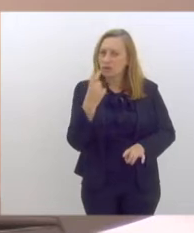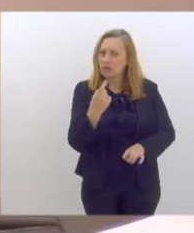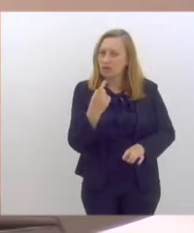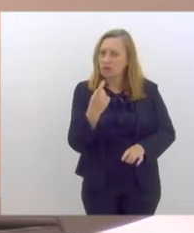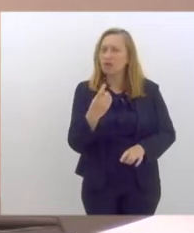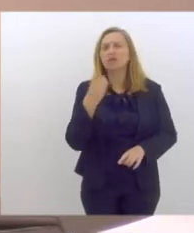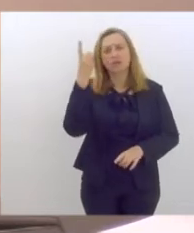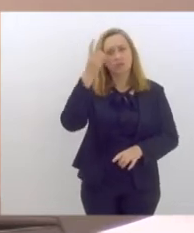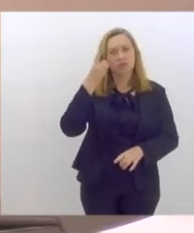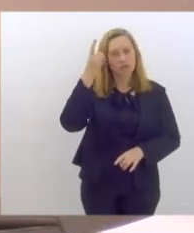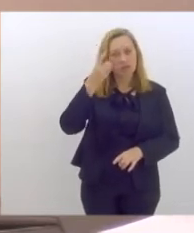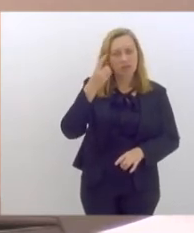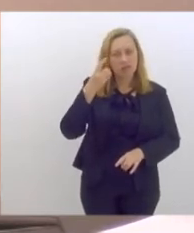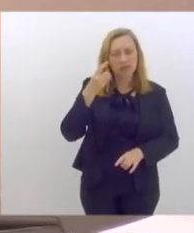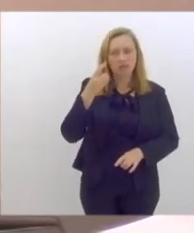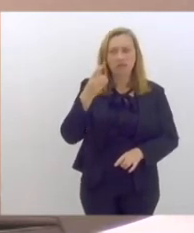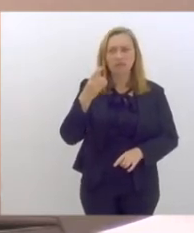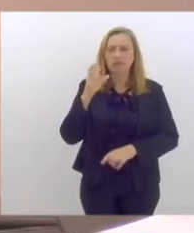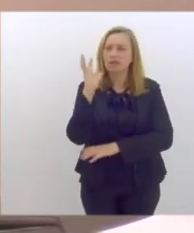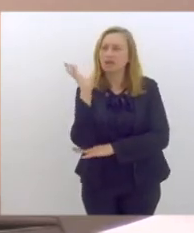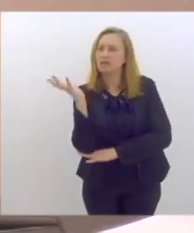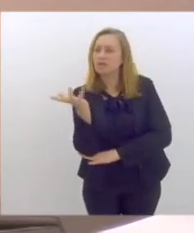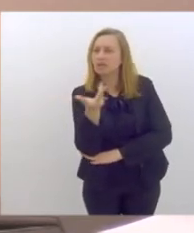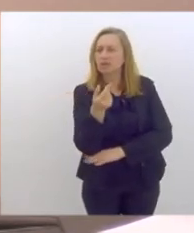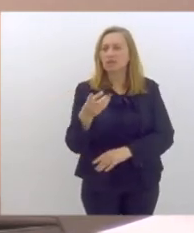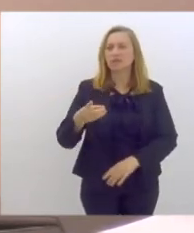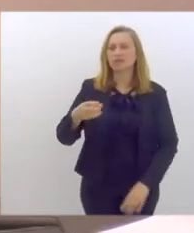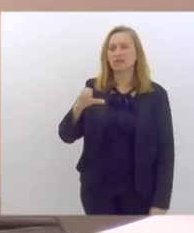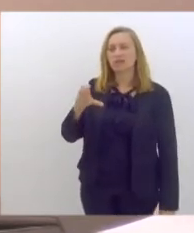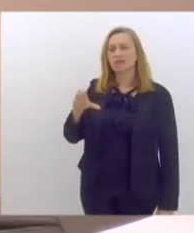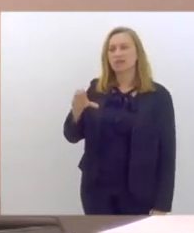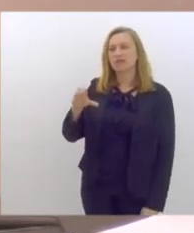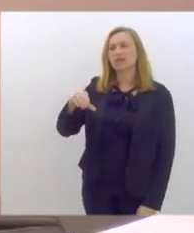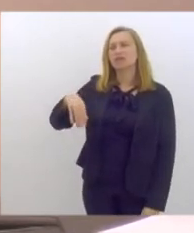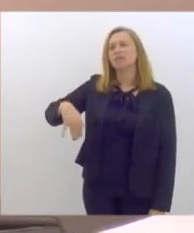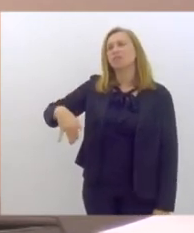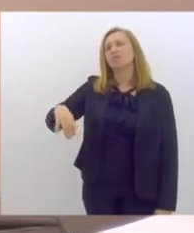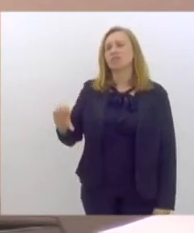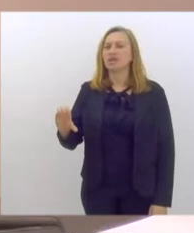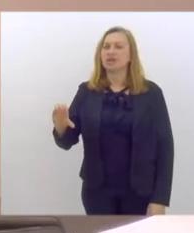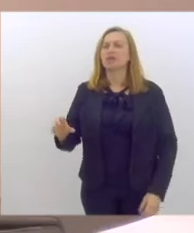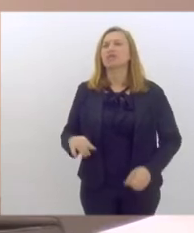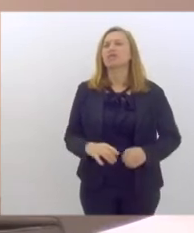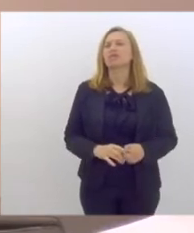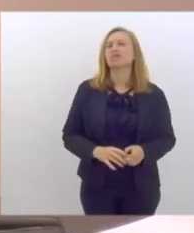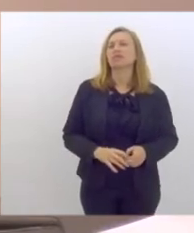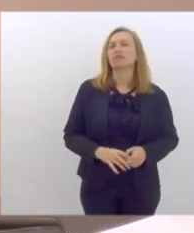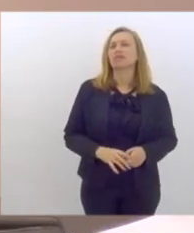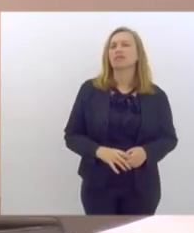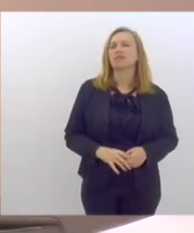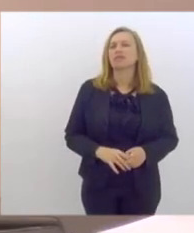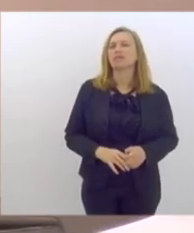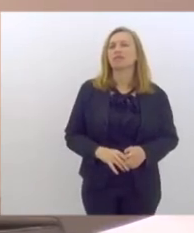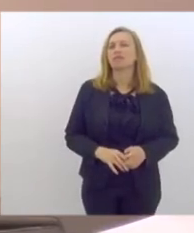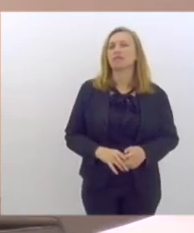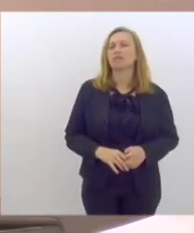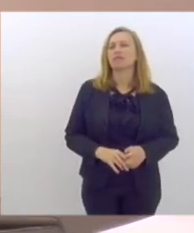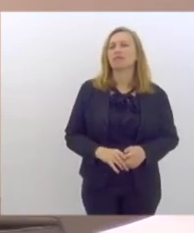o deputado ambientalista Carlos minc e